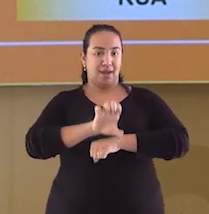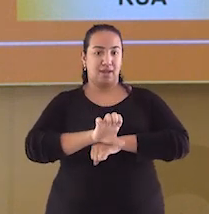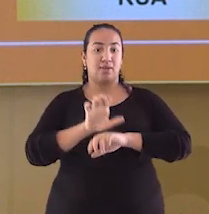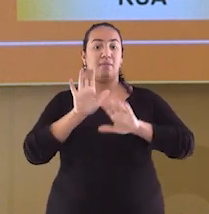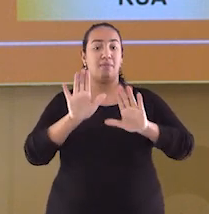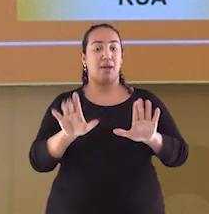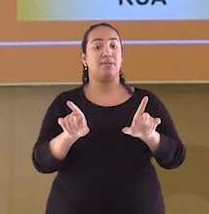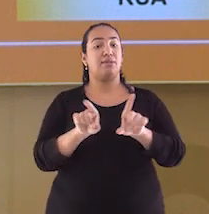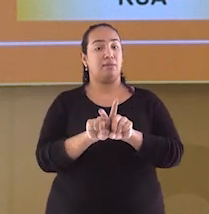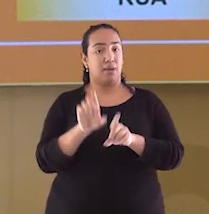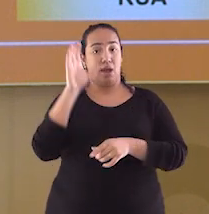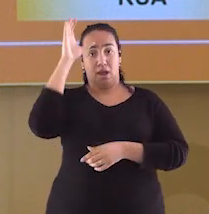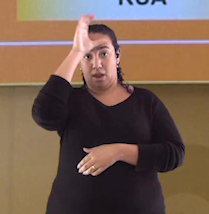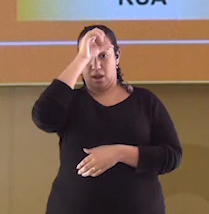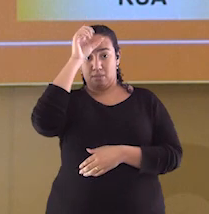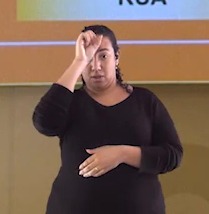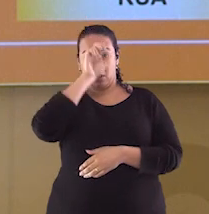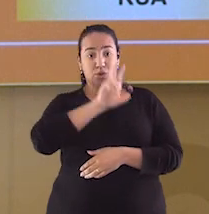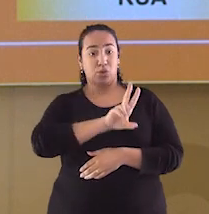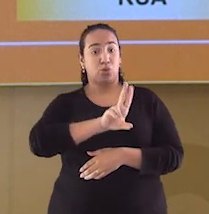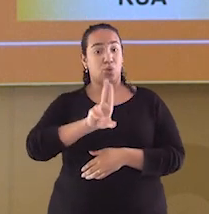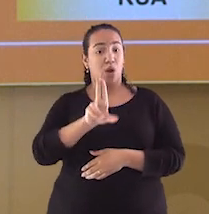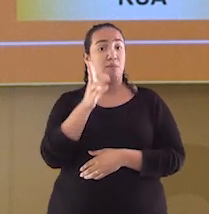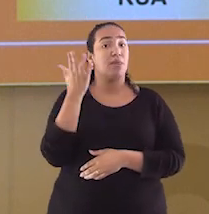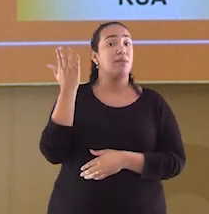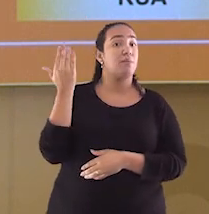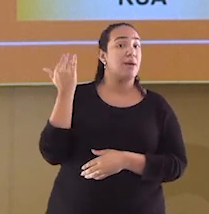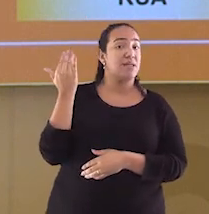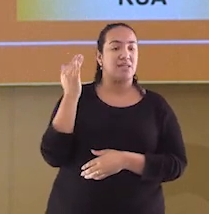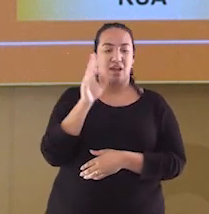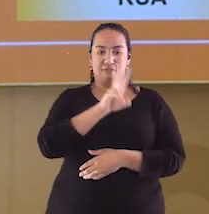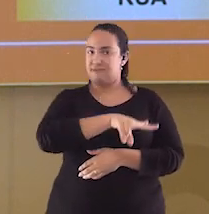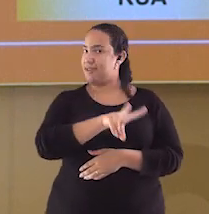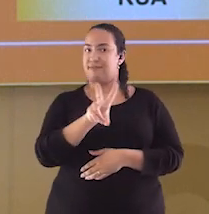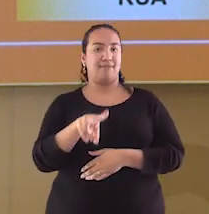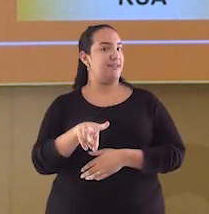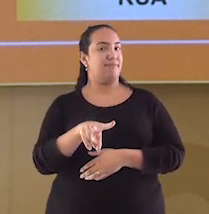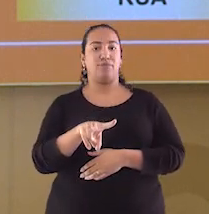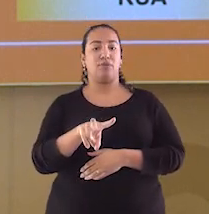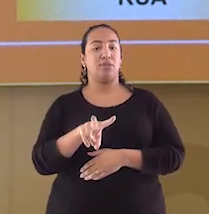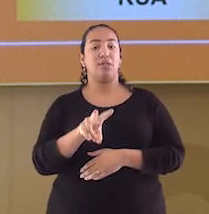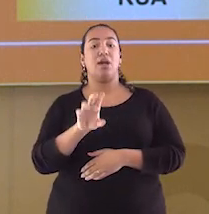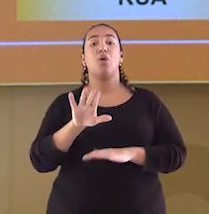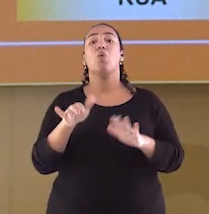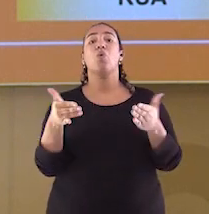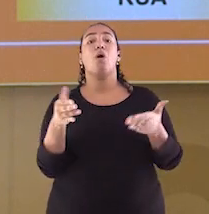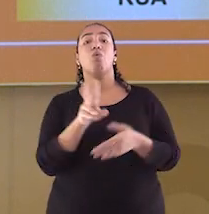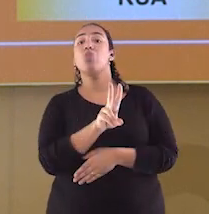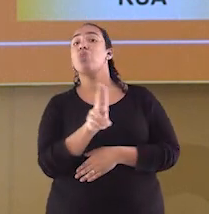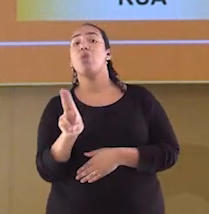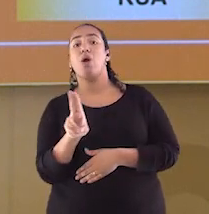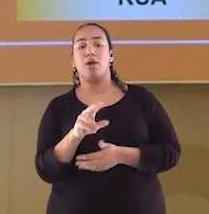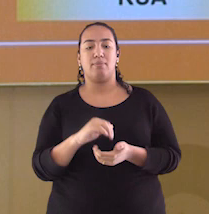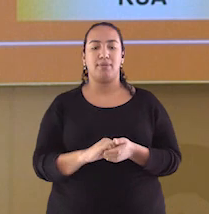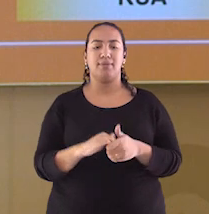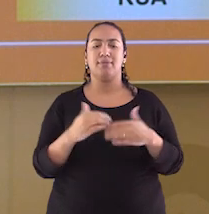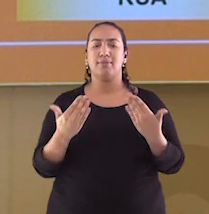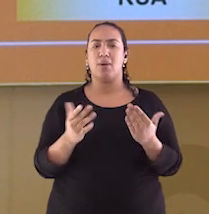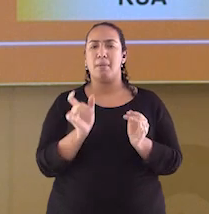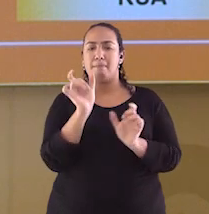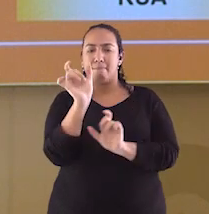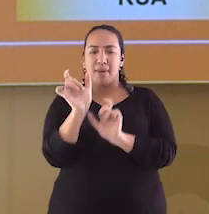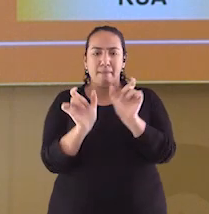mas compreendemos que o nome dela inicialmente não era Vila Velha, e sim, quais são